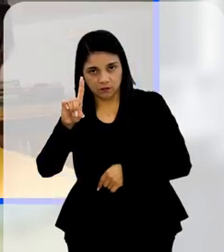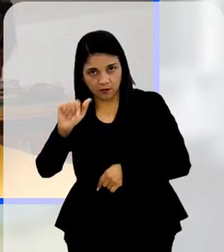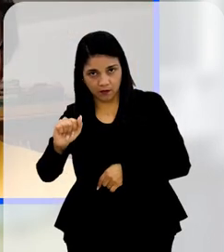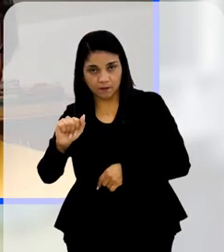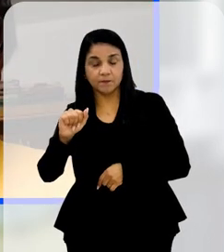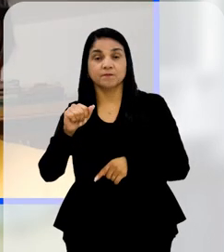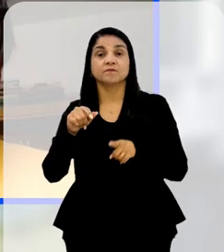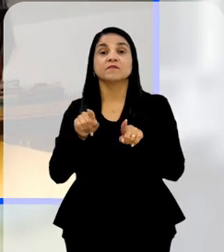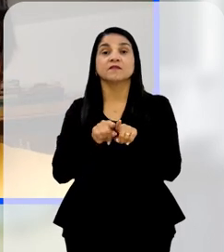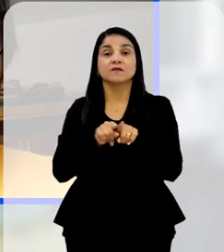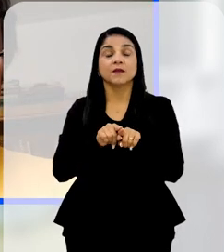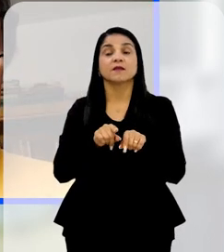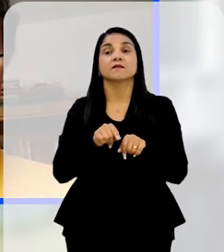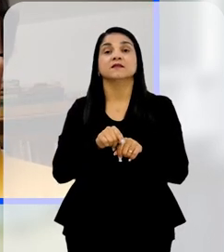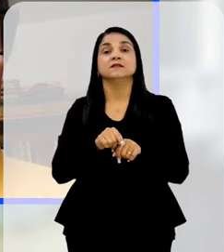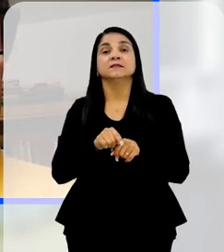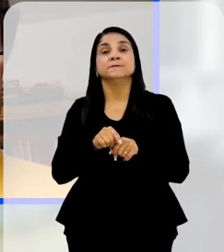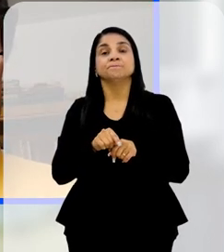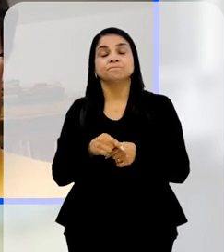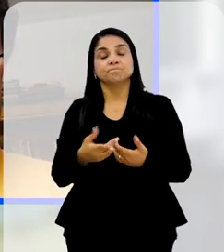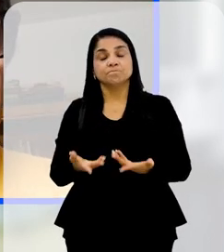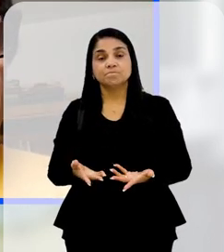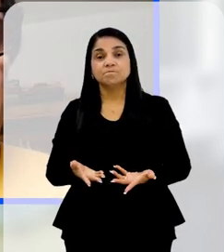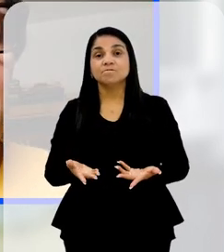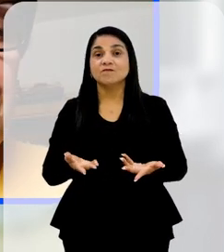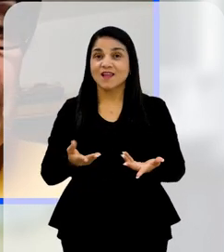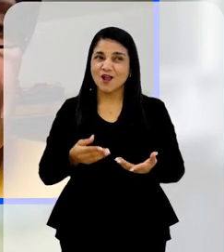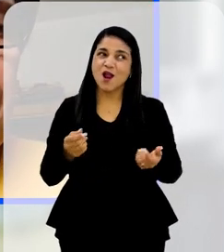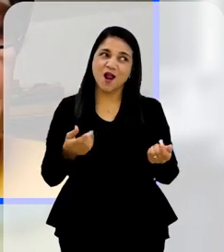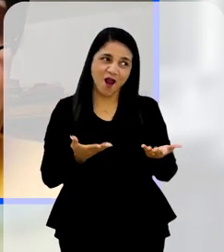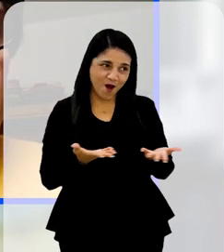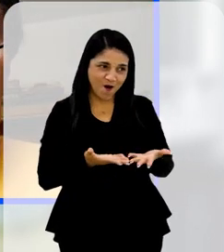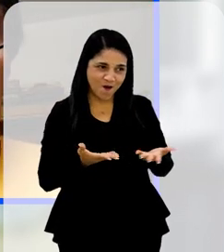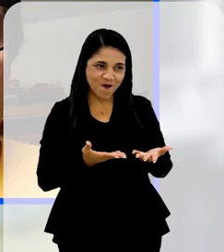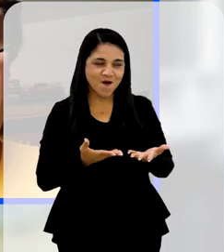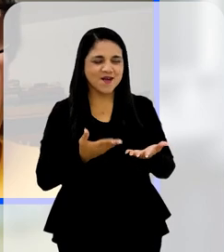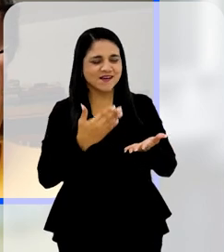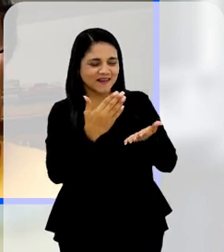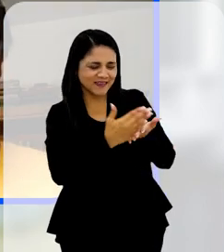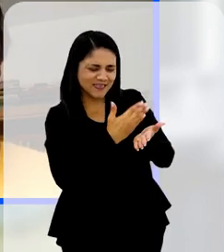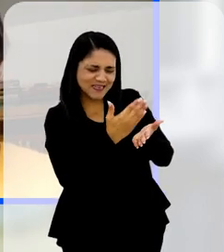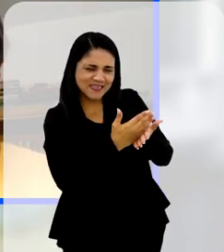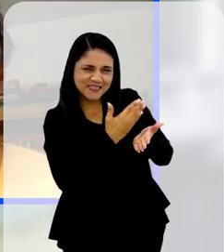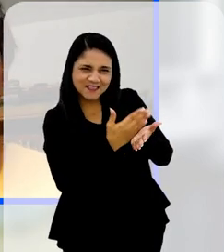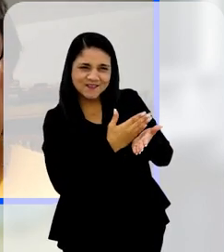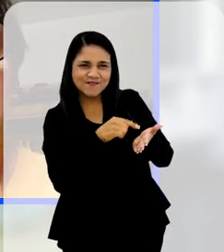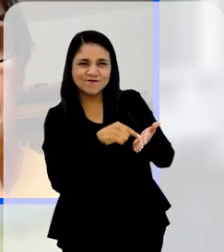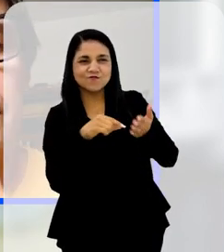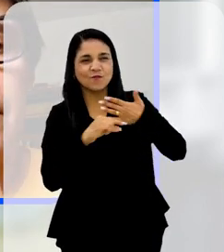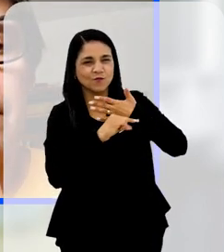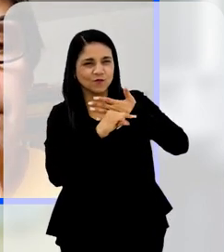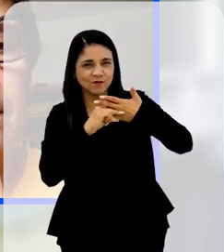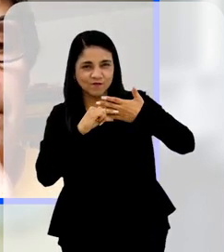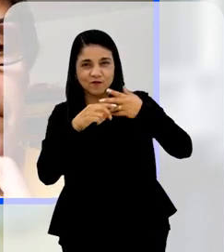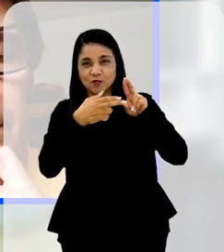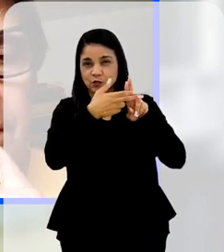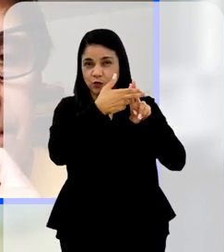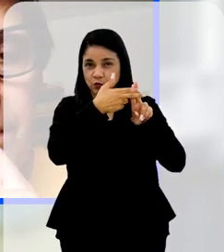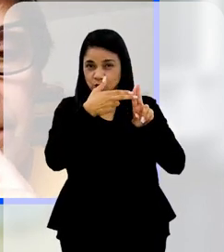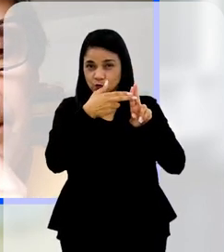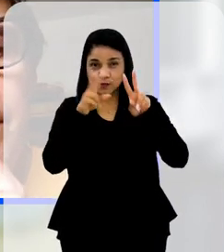fluminense. Agora sim, vamos saber um pouco do livro, né? O SUS, uma biografia, Lutas e Conquistas da